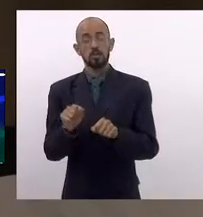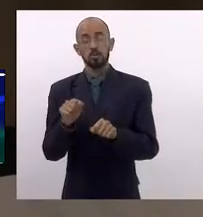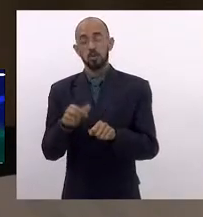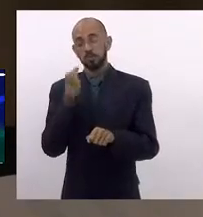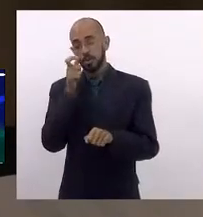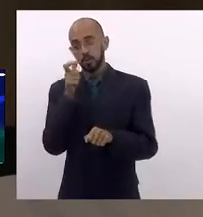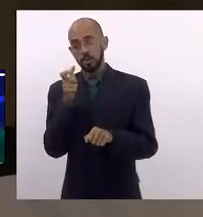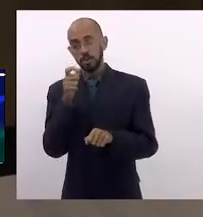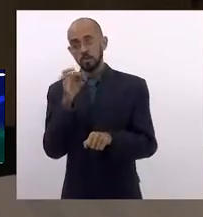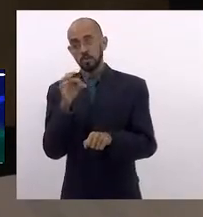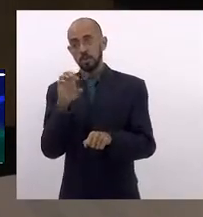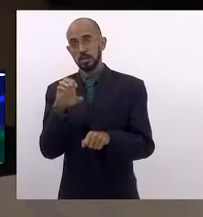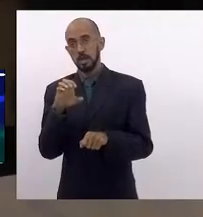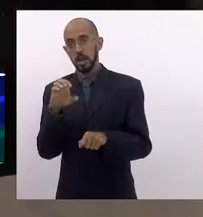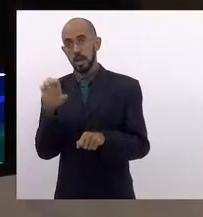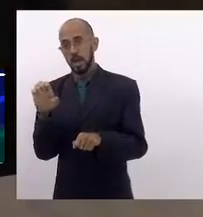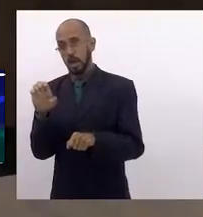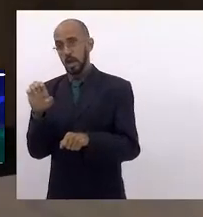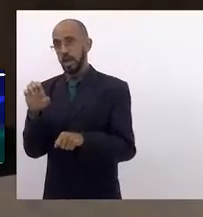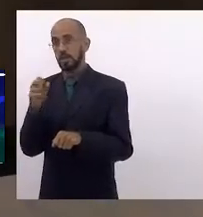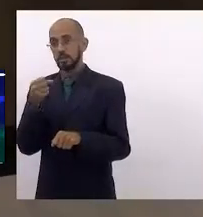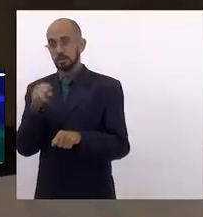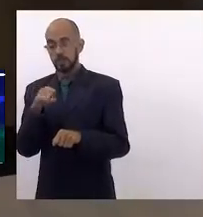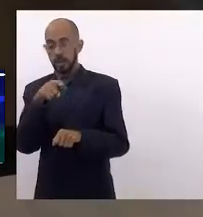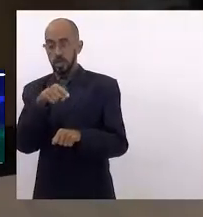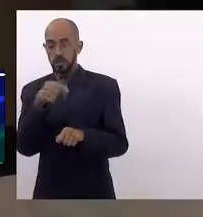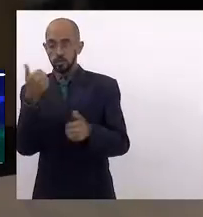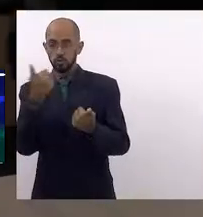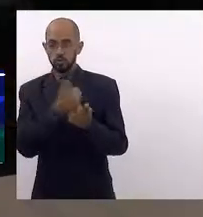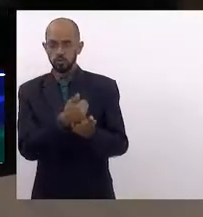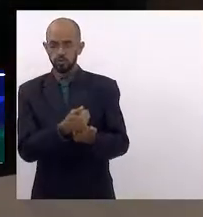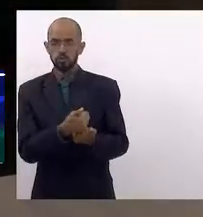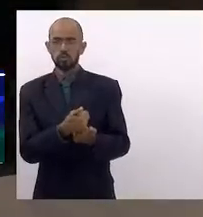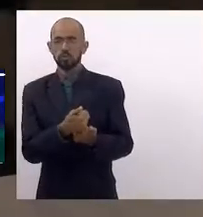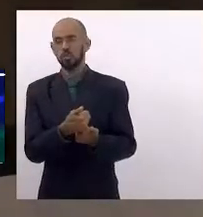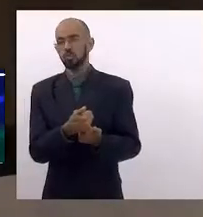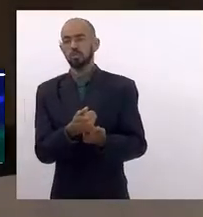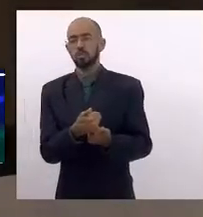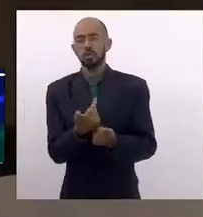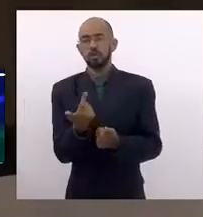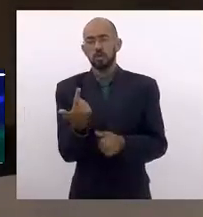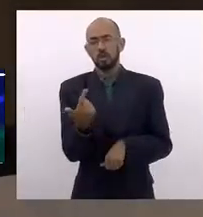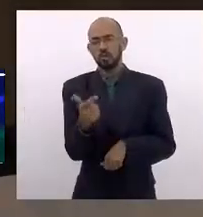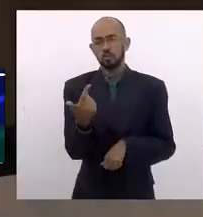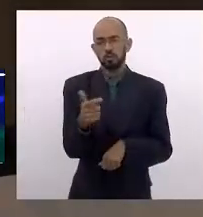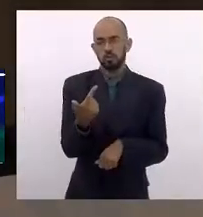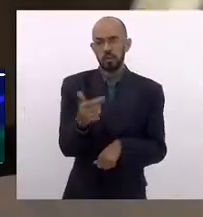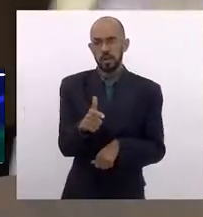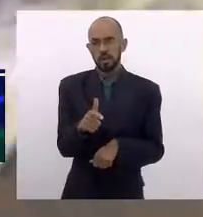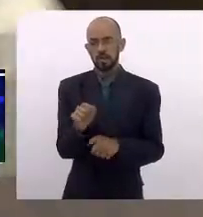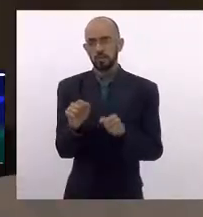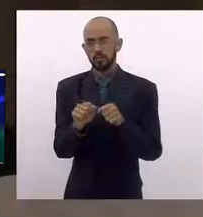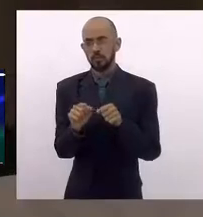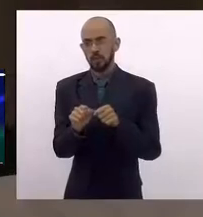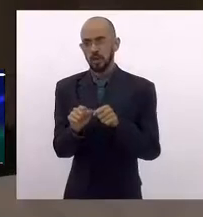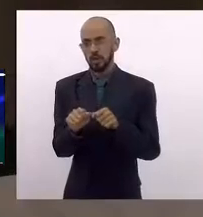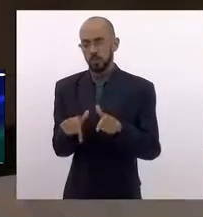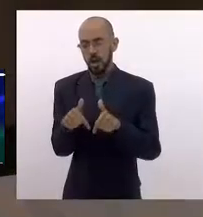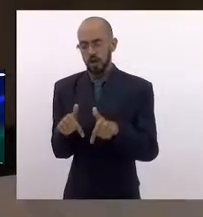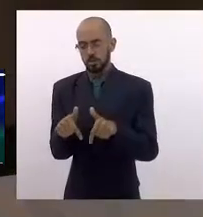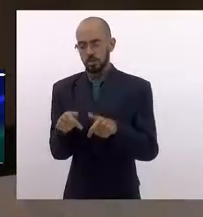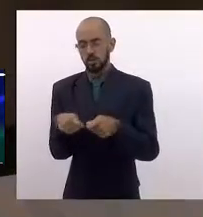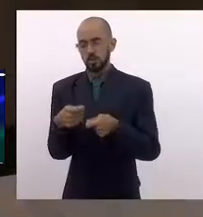salvo se este substituto não tivesse realizado o atos